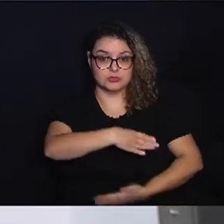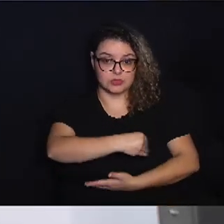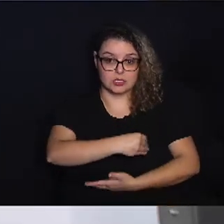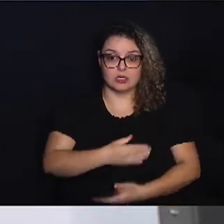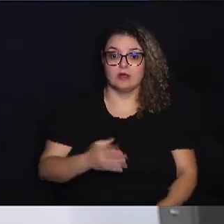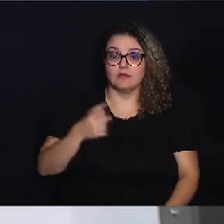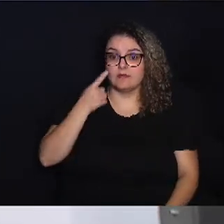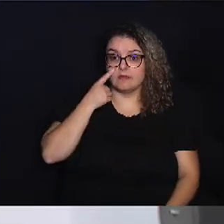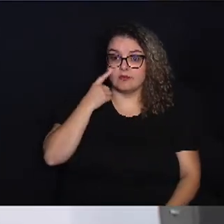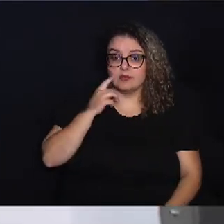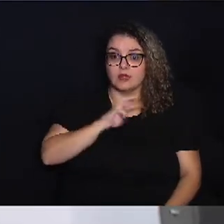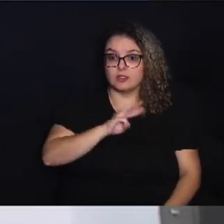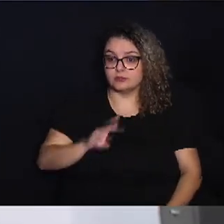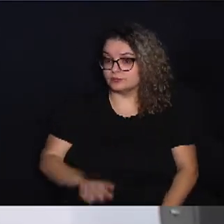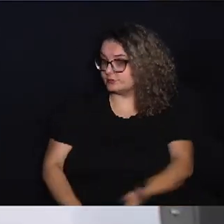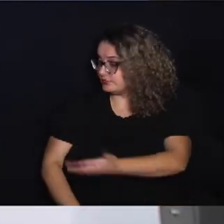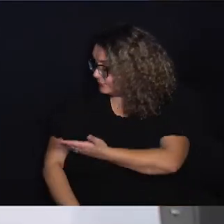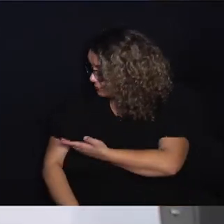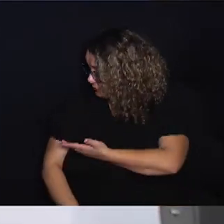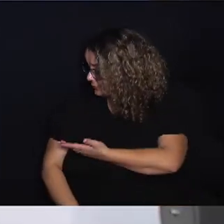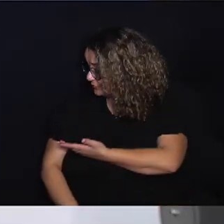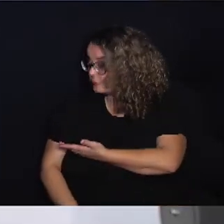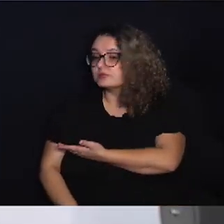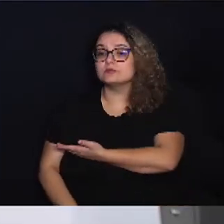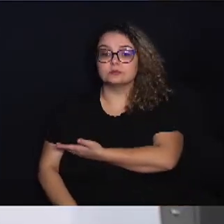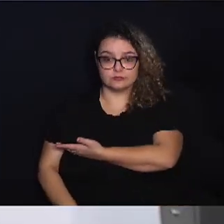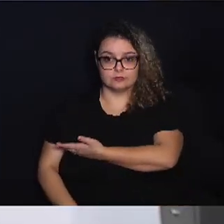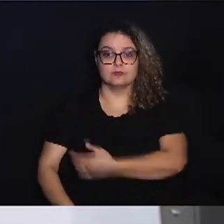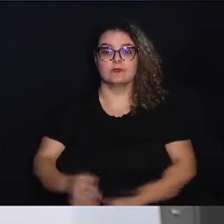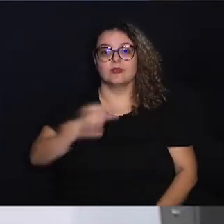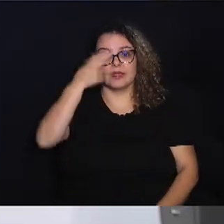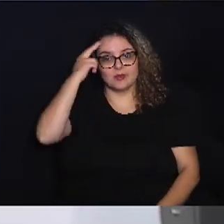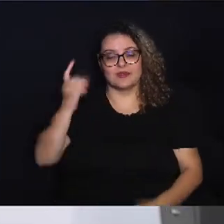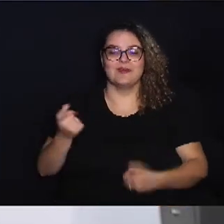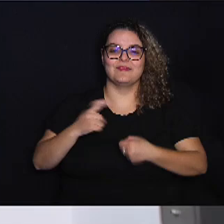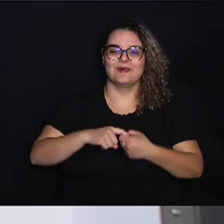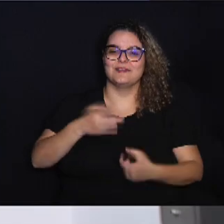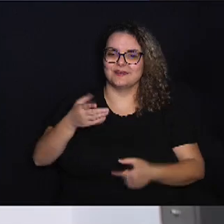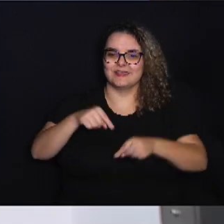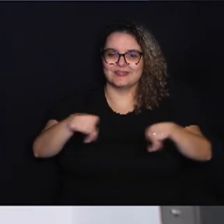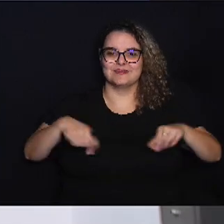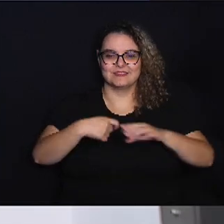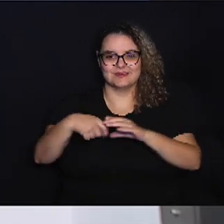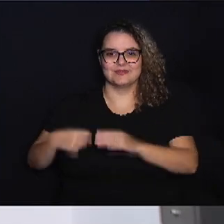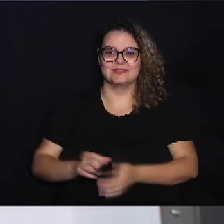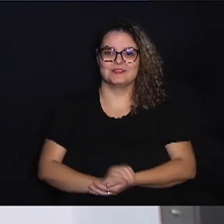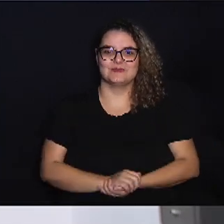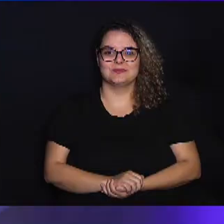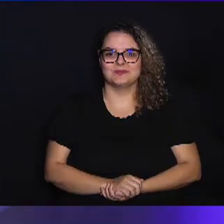acessar o site do hospital e também as redes sociais. Gabriel, eu volto com você aí no estúdio.